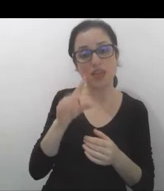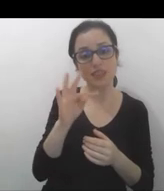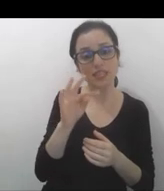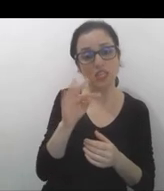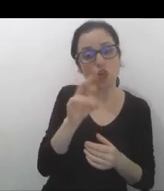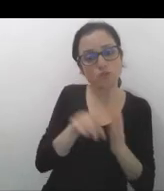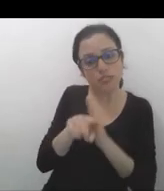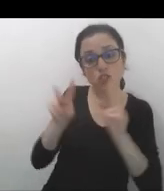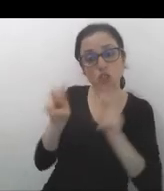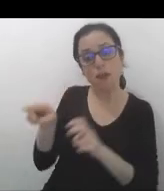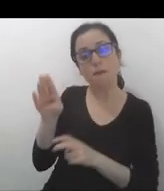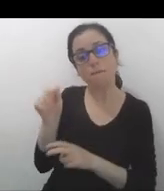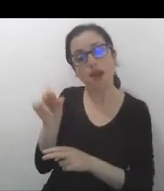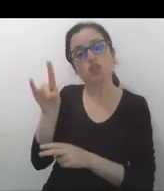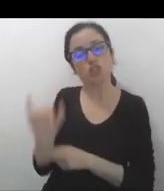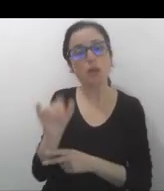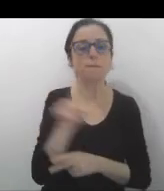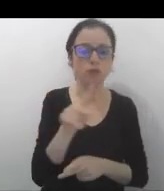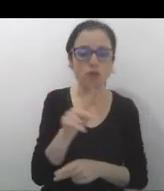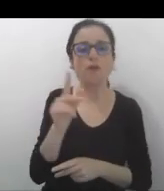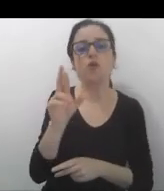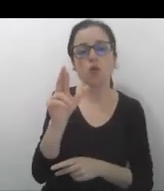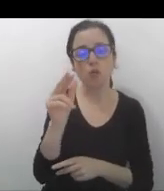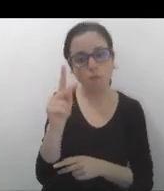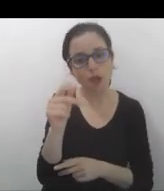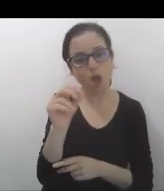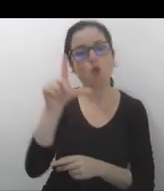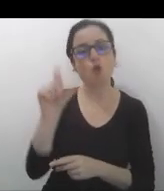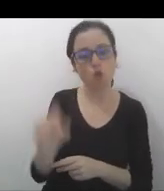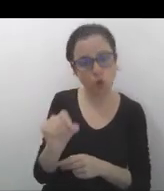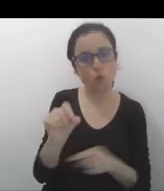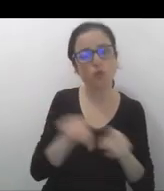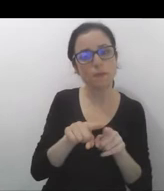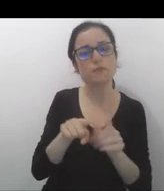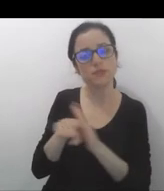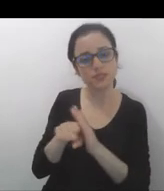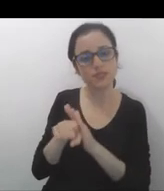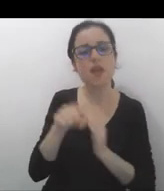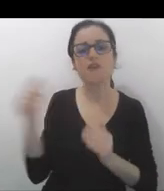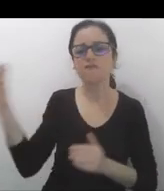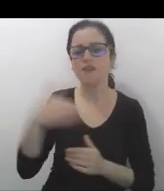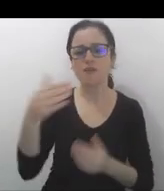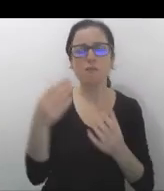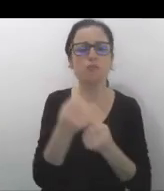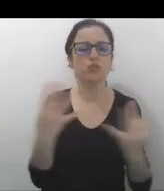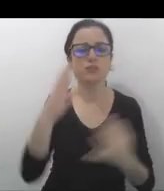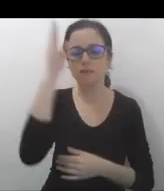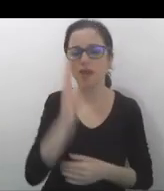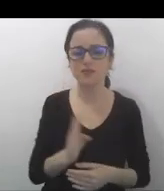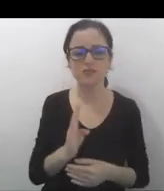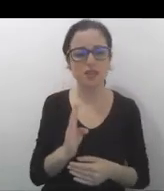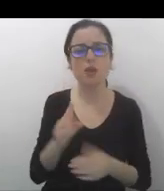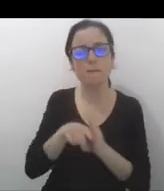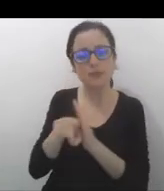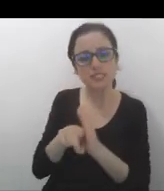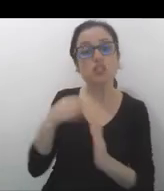a biografia do Tentori sobre o Bard, quanto o professor Paulo Rusconi, que veio várias